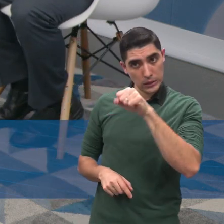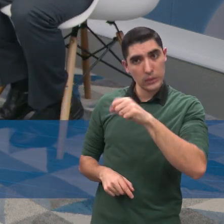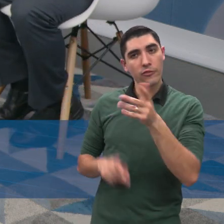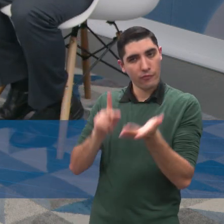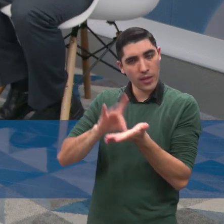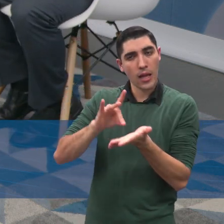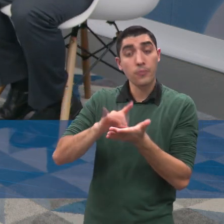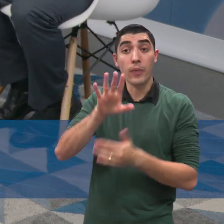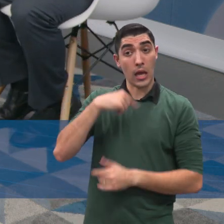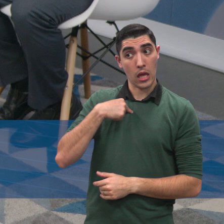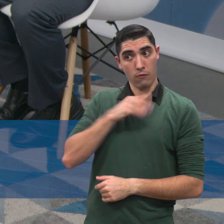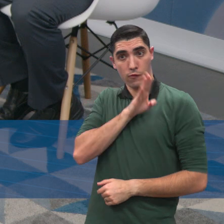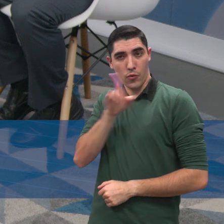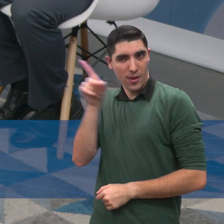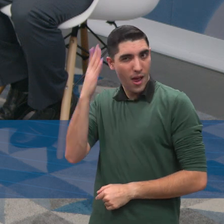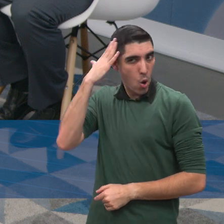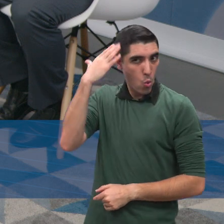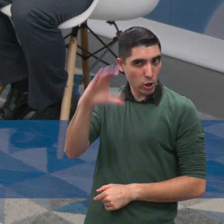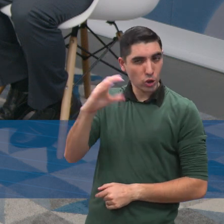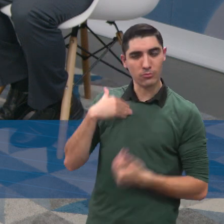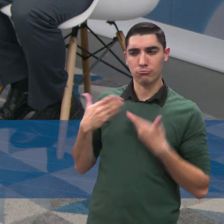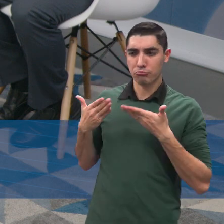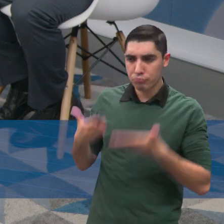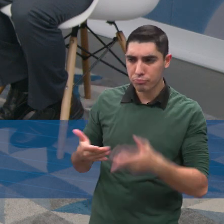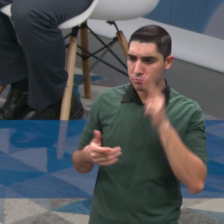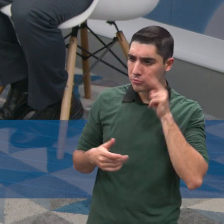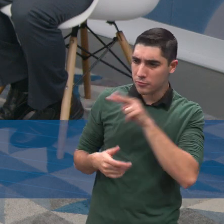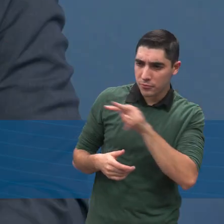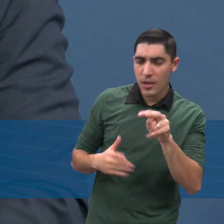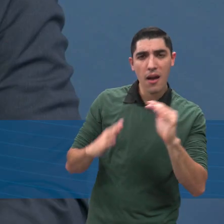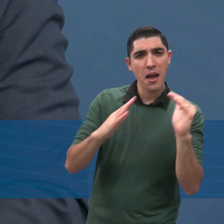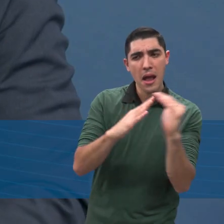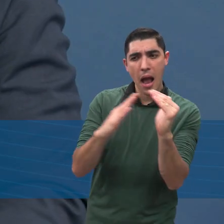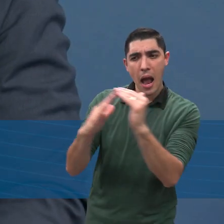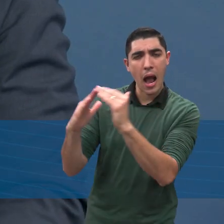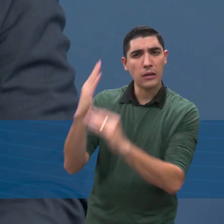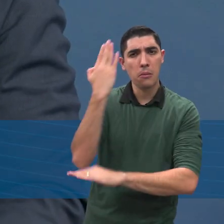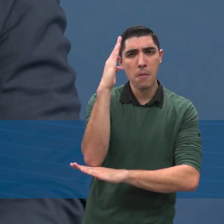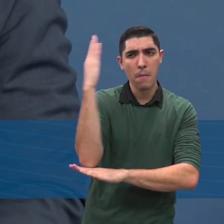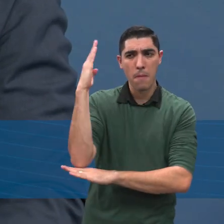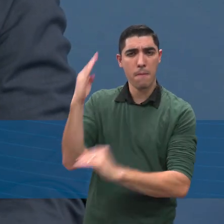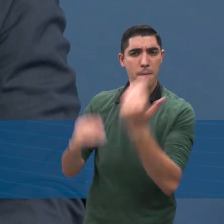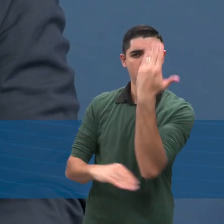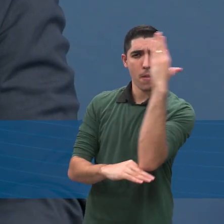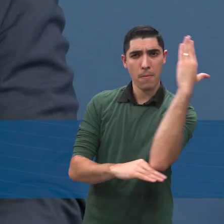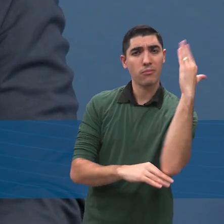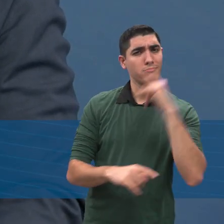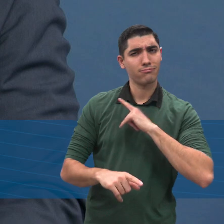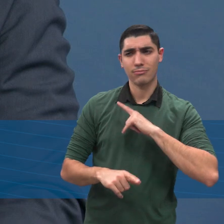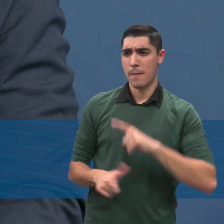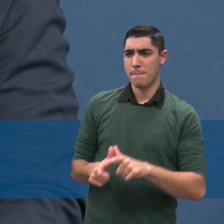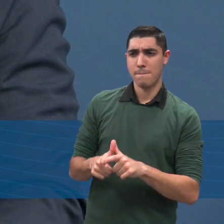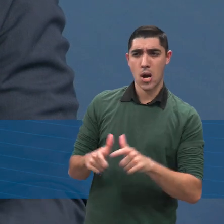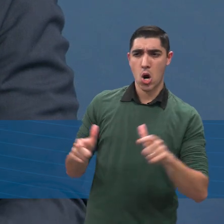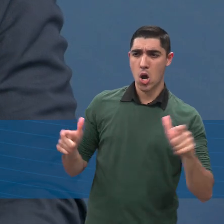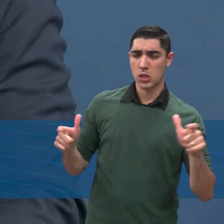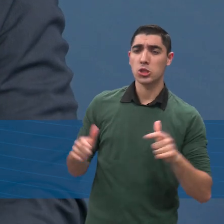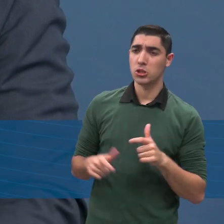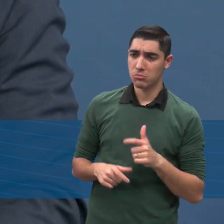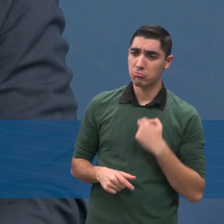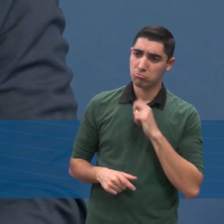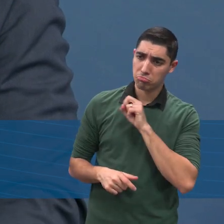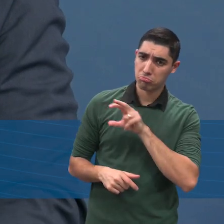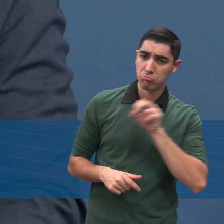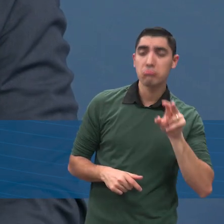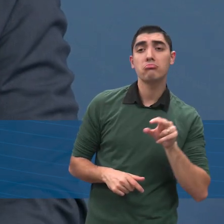Curitiba, então você tem casas muito de madeira que é polaco, é alemão